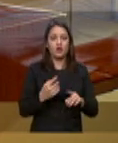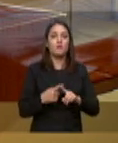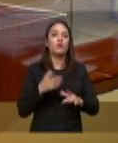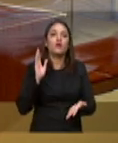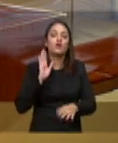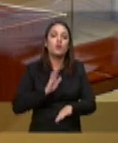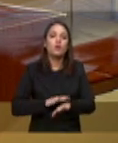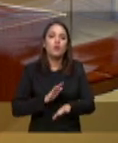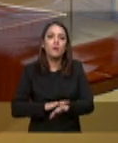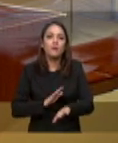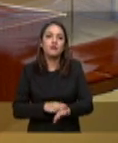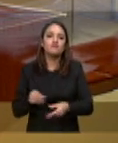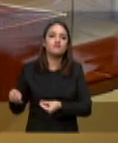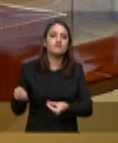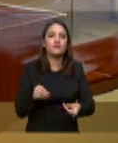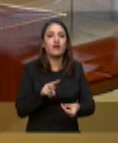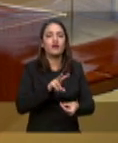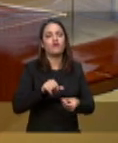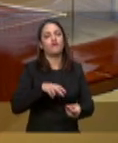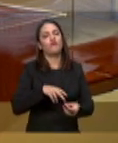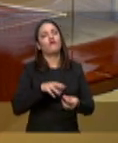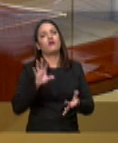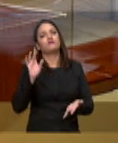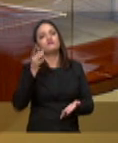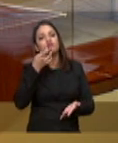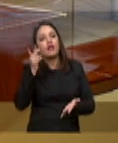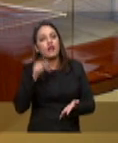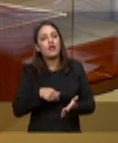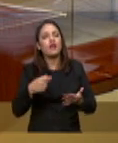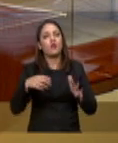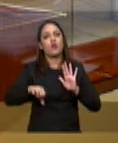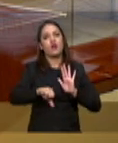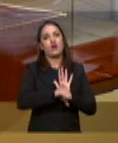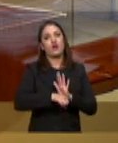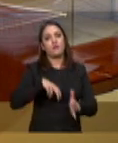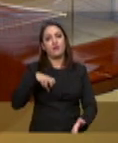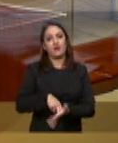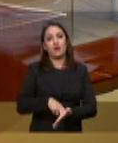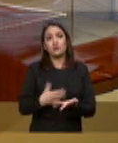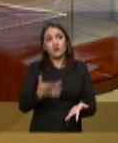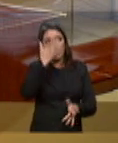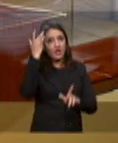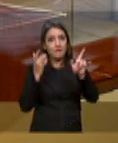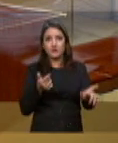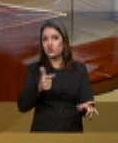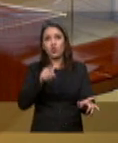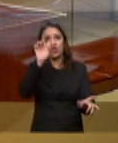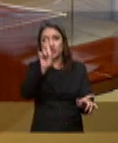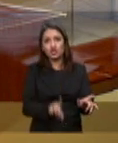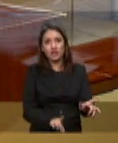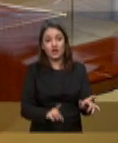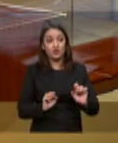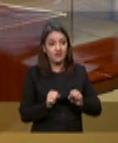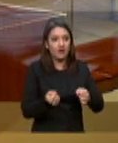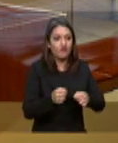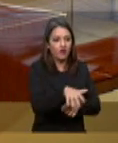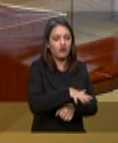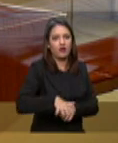autuação a caracterização da infração penal, e negando ao contribuinte o direito de sua defesa na esfera